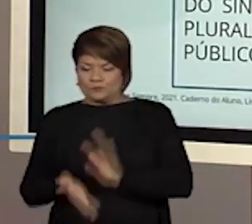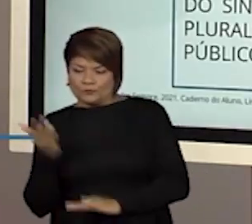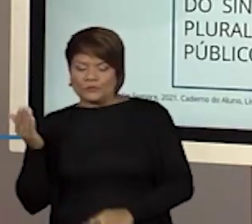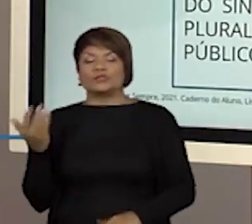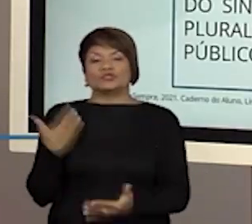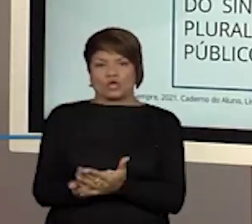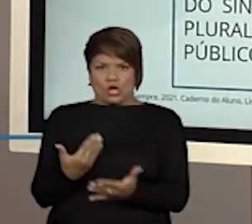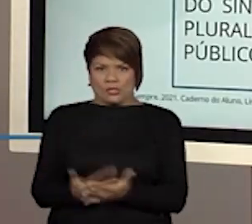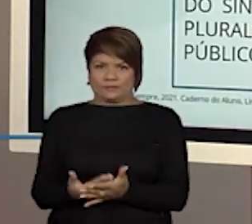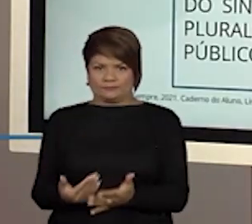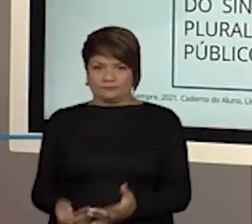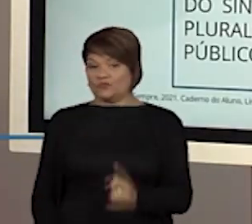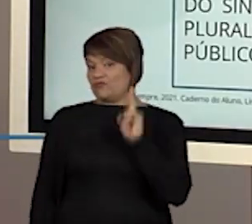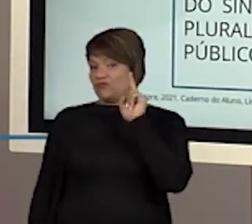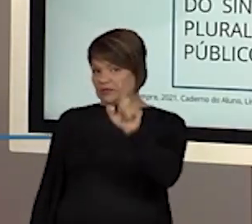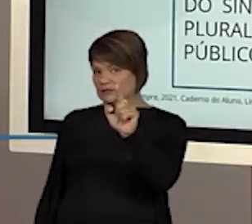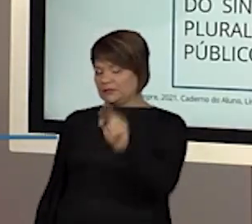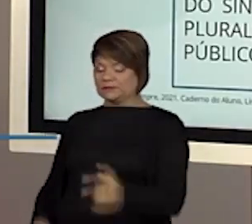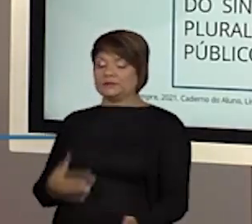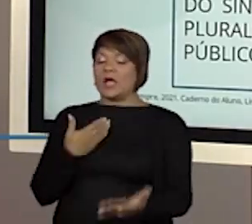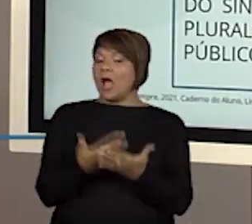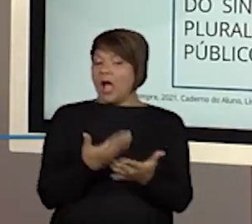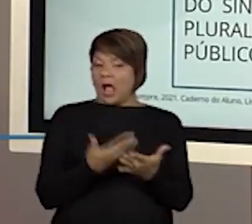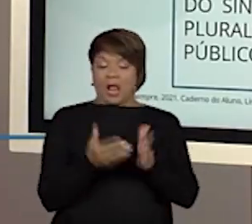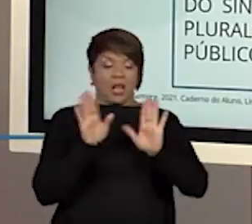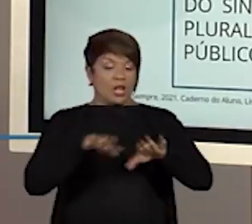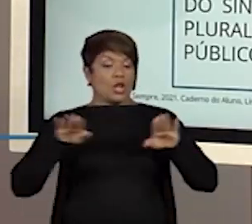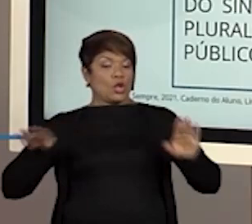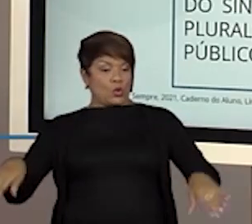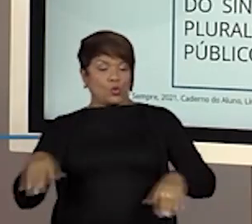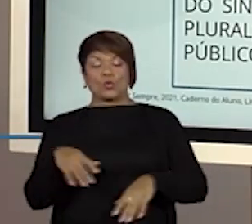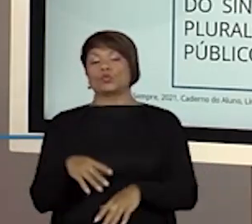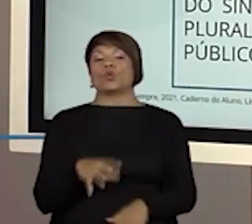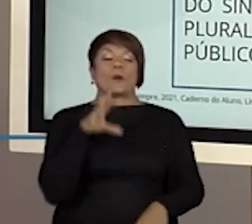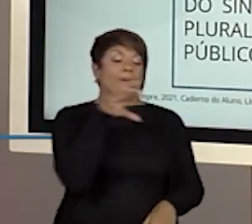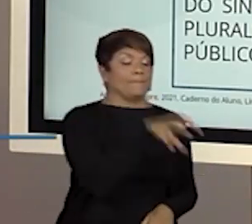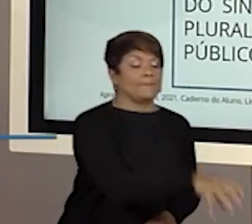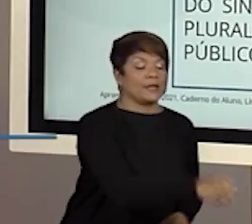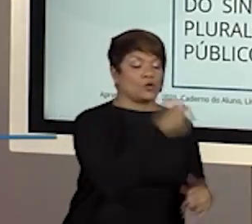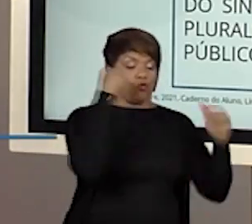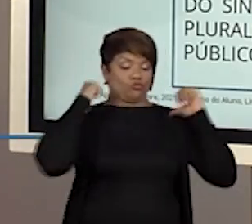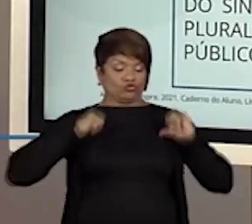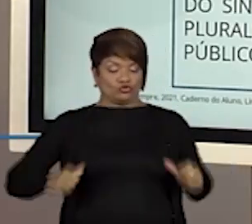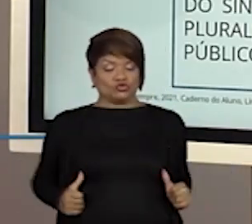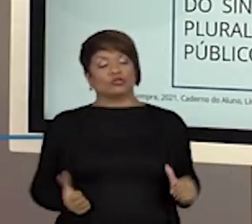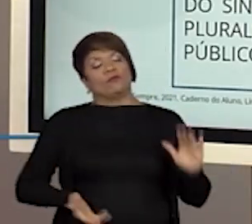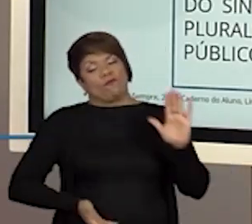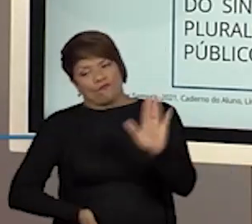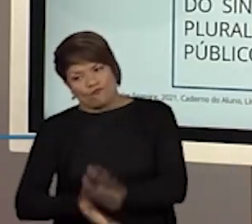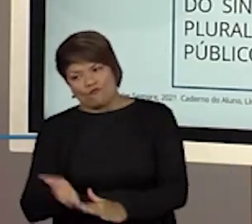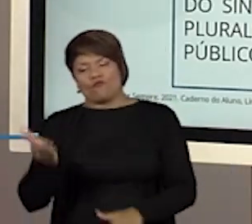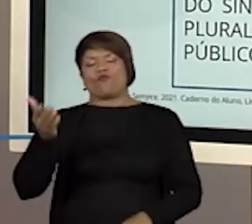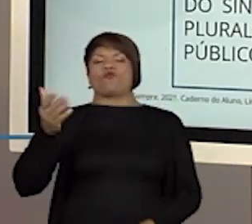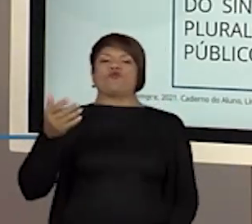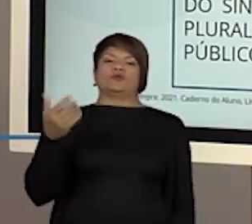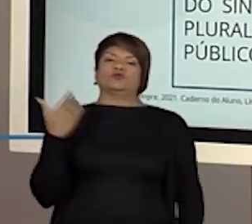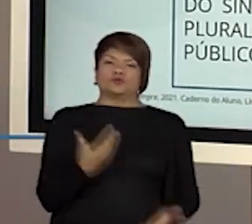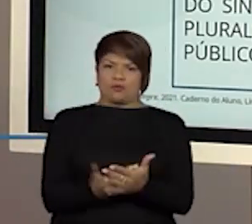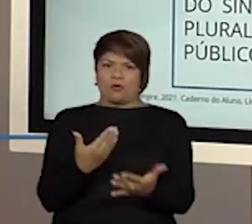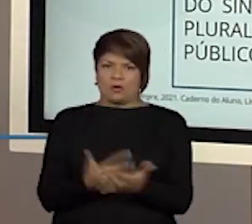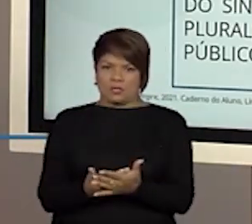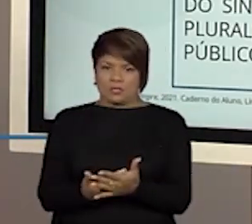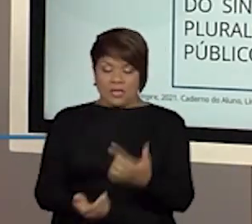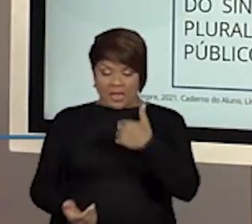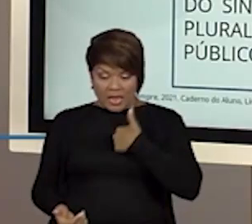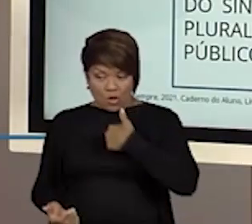estou narrando, os estudantes pegaram a mochila para irem à escola. Então, eu estou contando